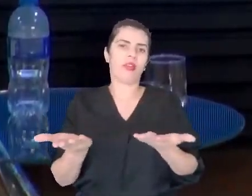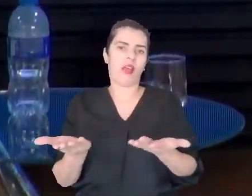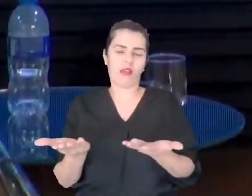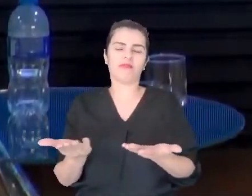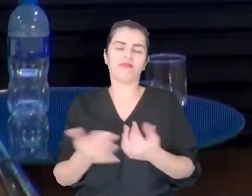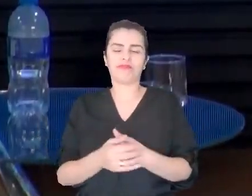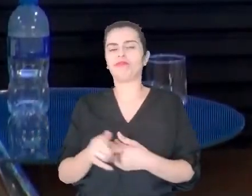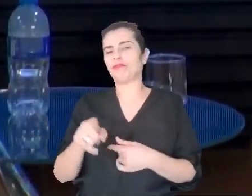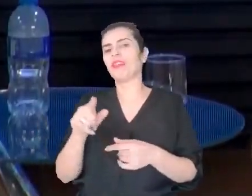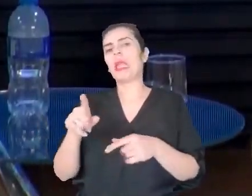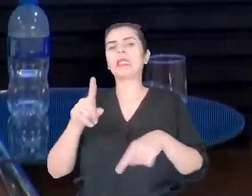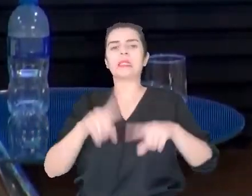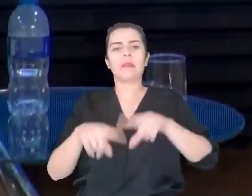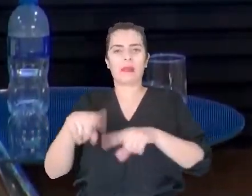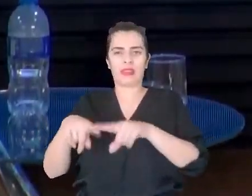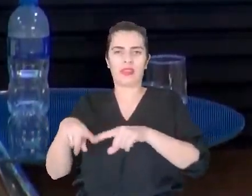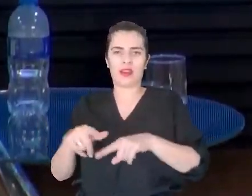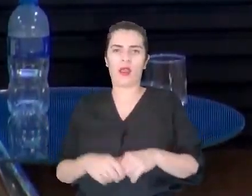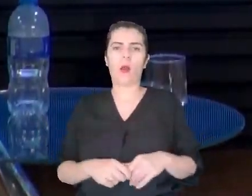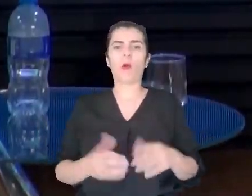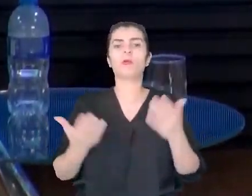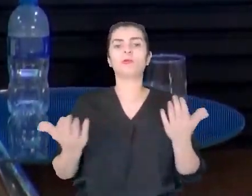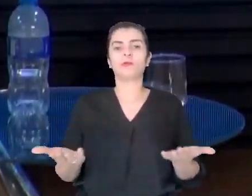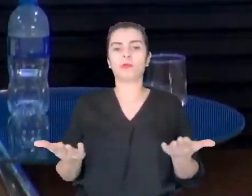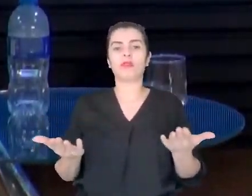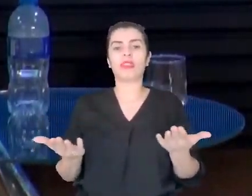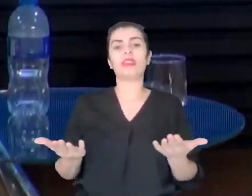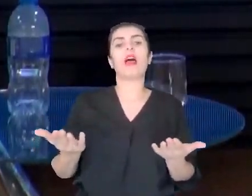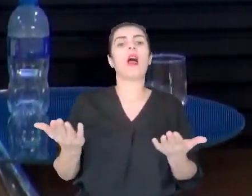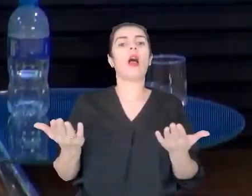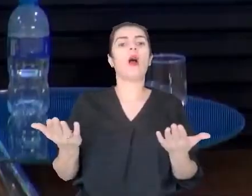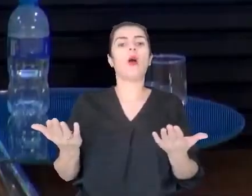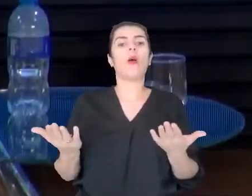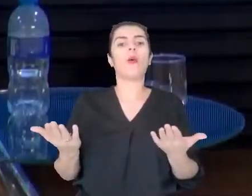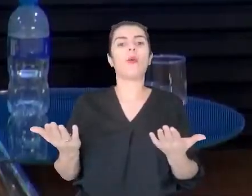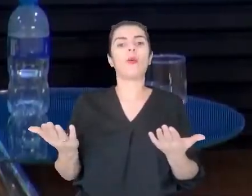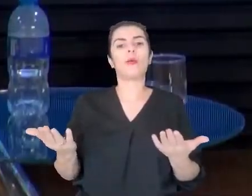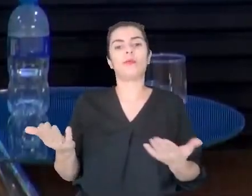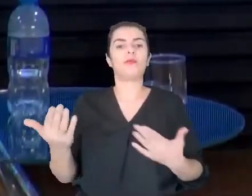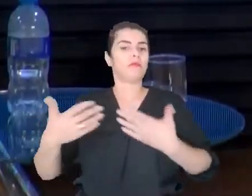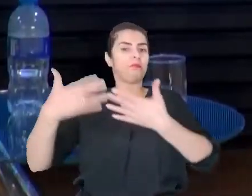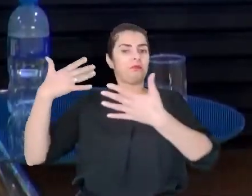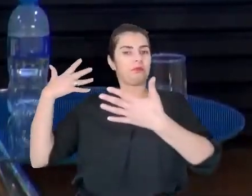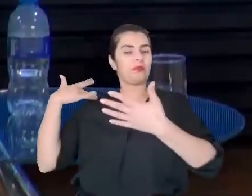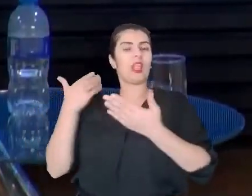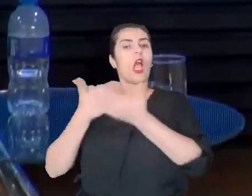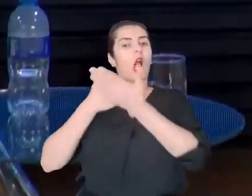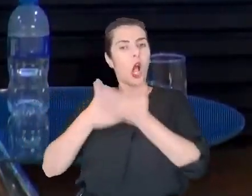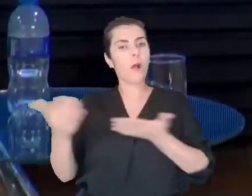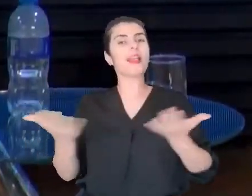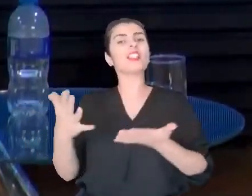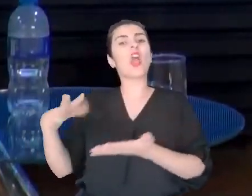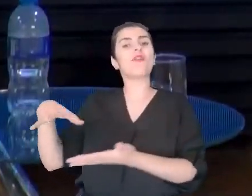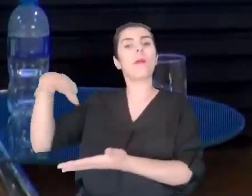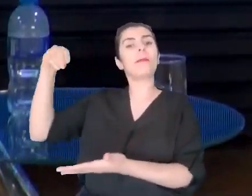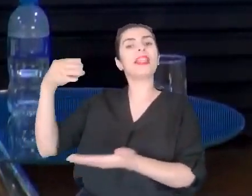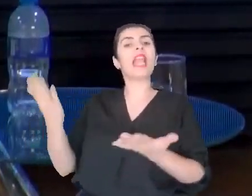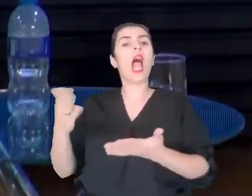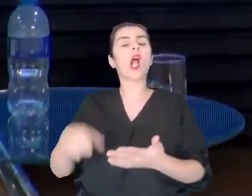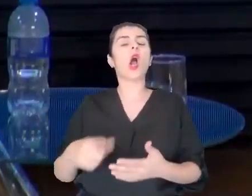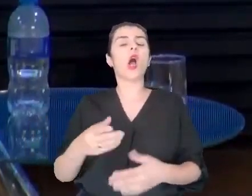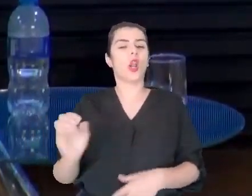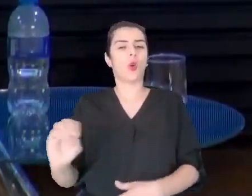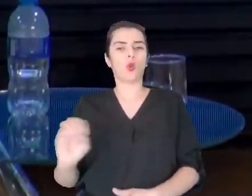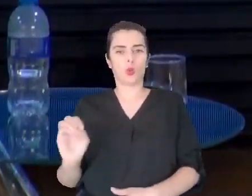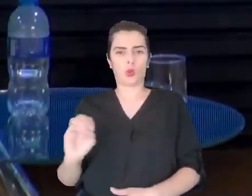desses materiais, né. A gente começa a operar uma nova pilha agora, em outubro, né, e